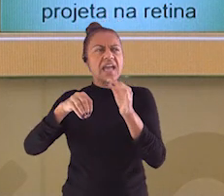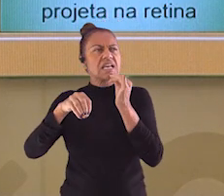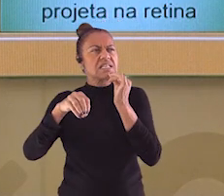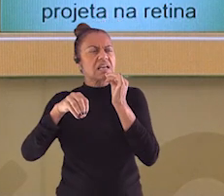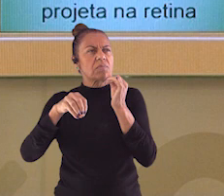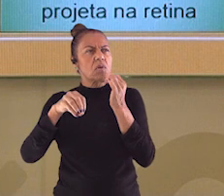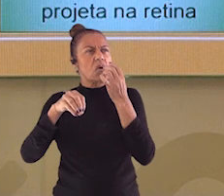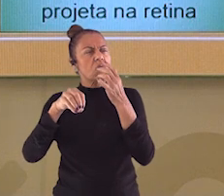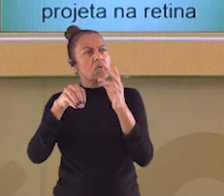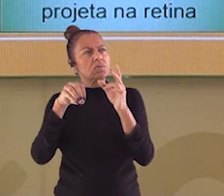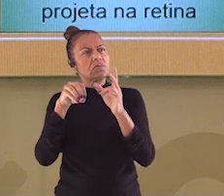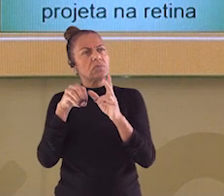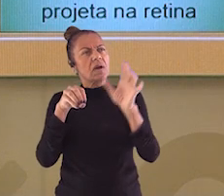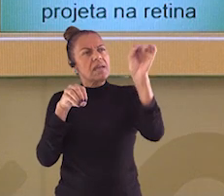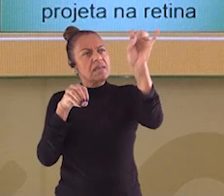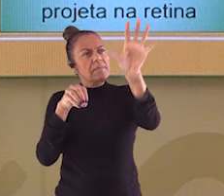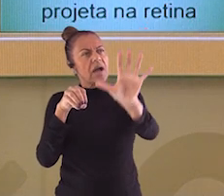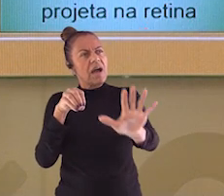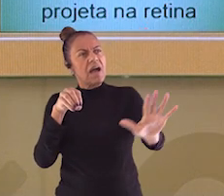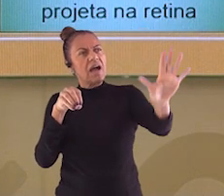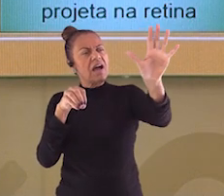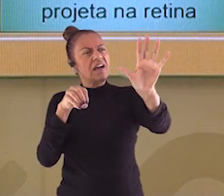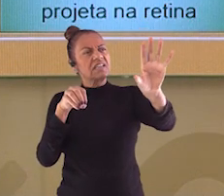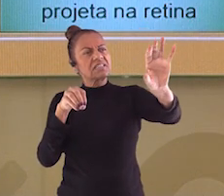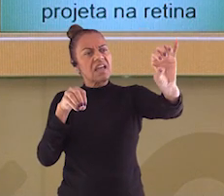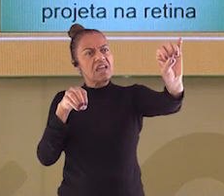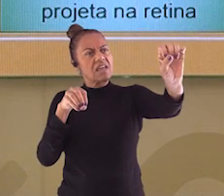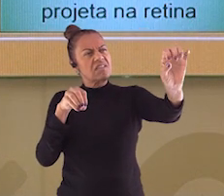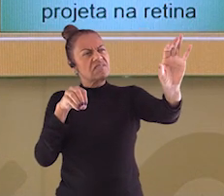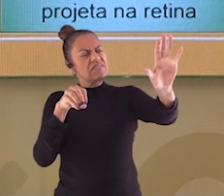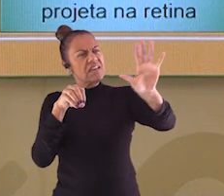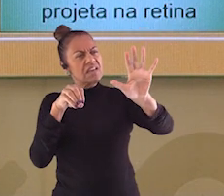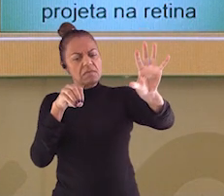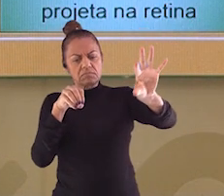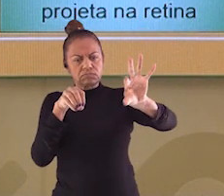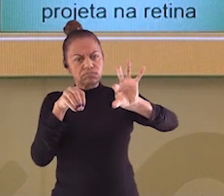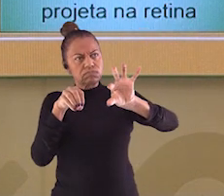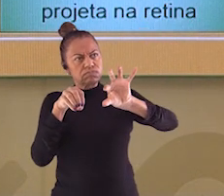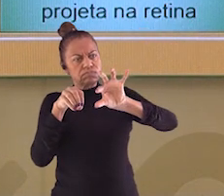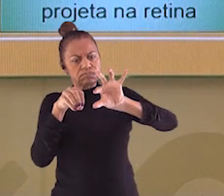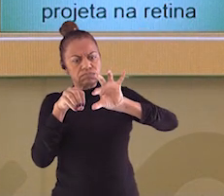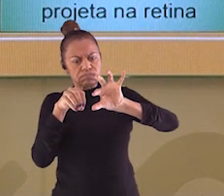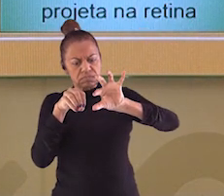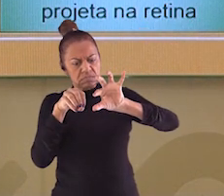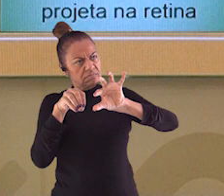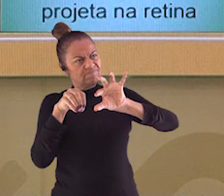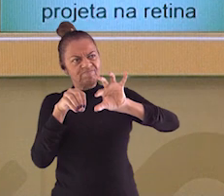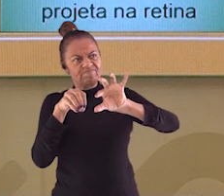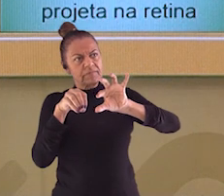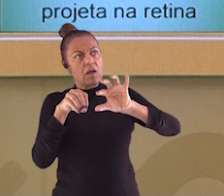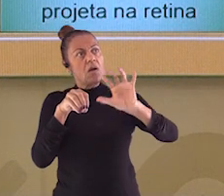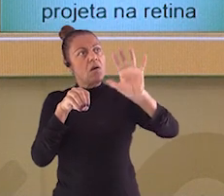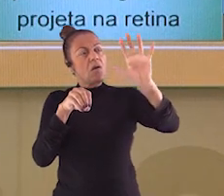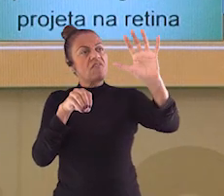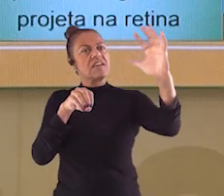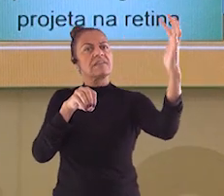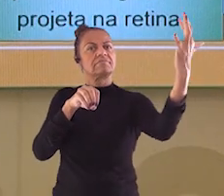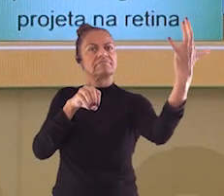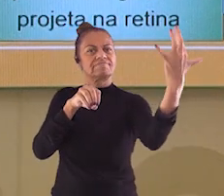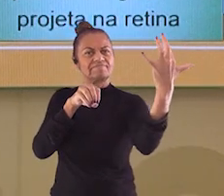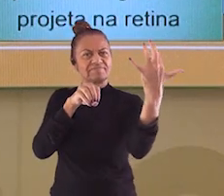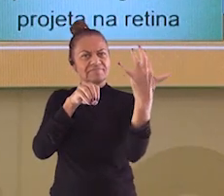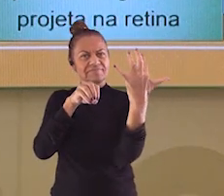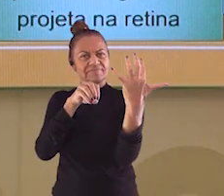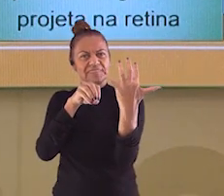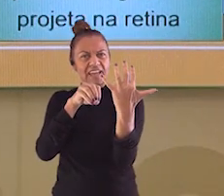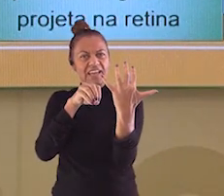Ué, então, por que a gente não vê tudo de cabeça para baixo? Já iremos entender. Agora,